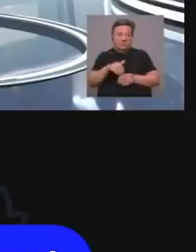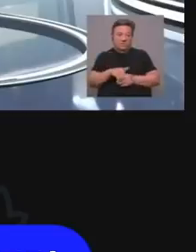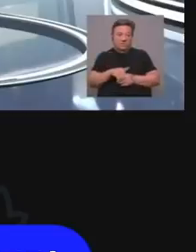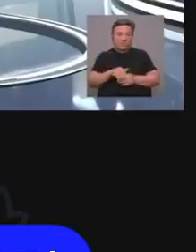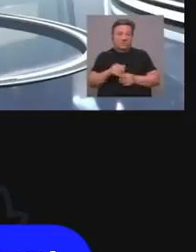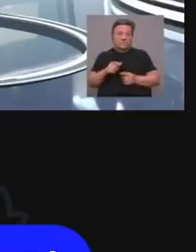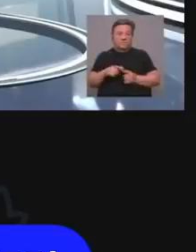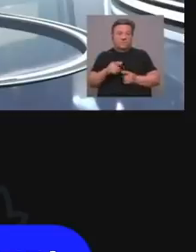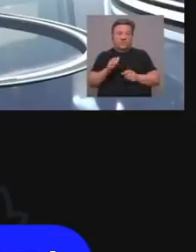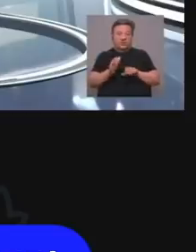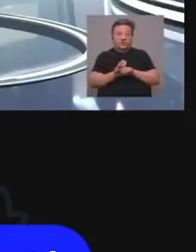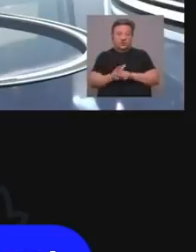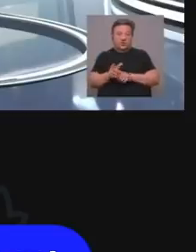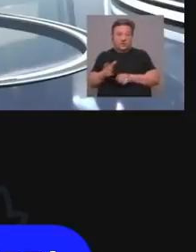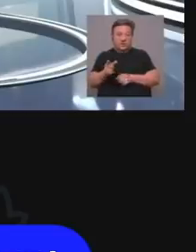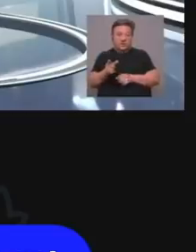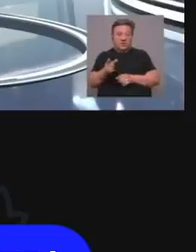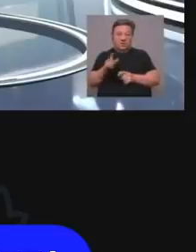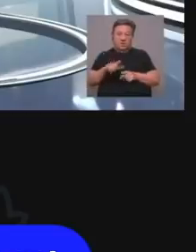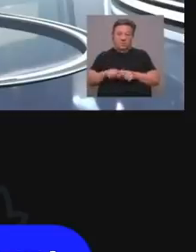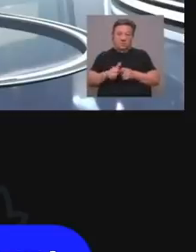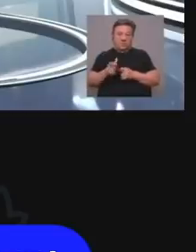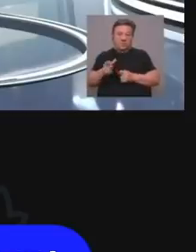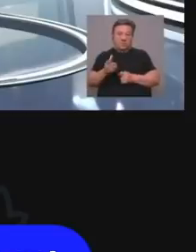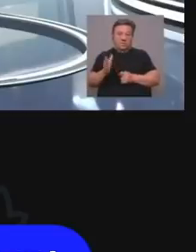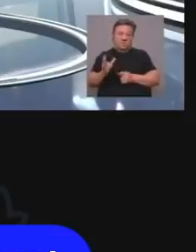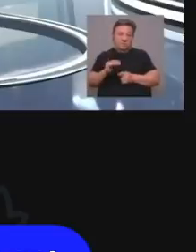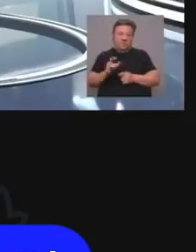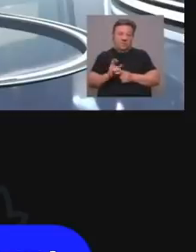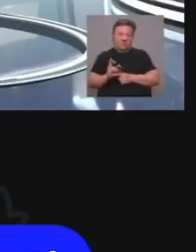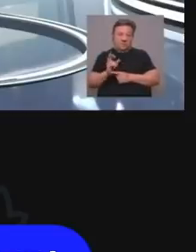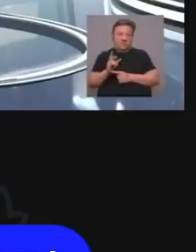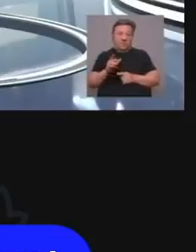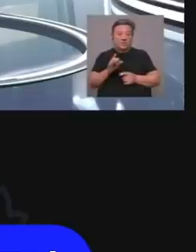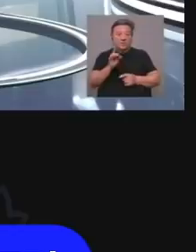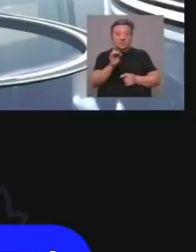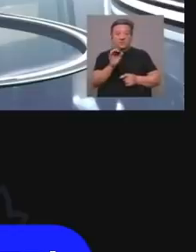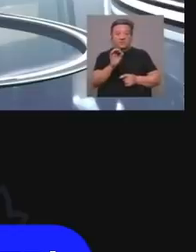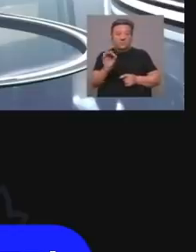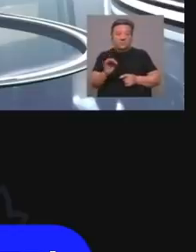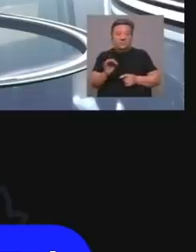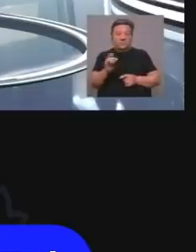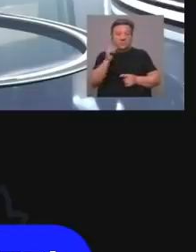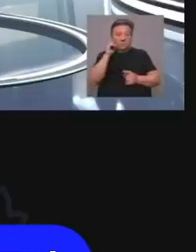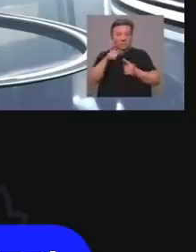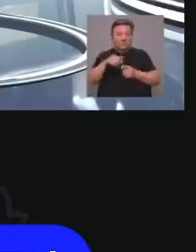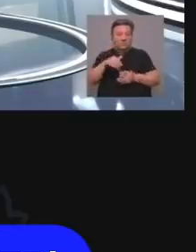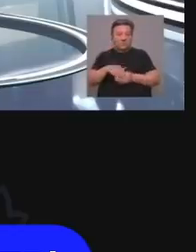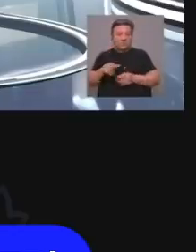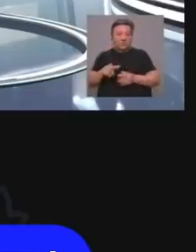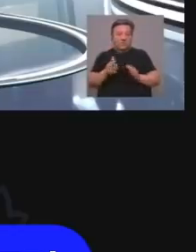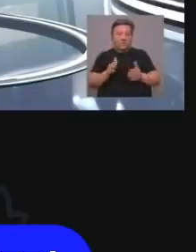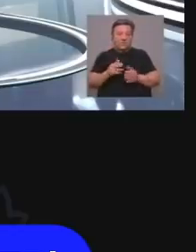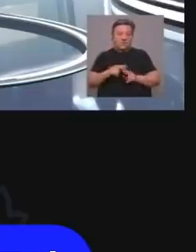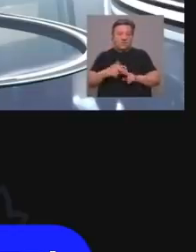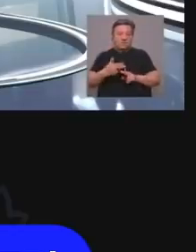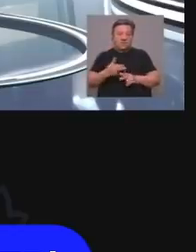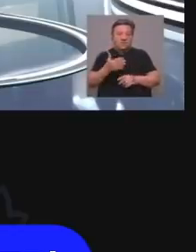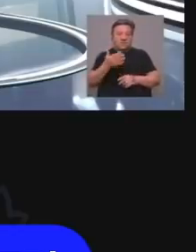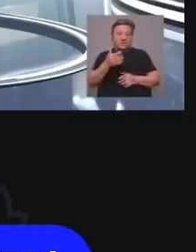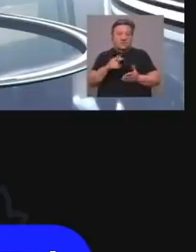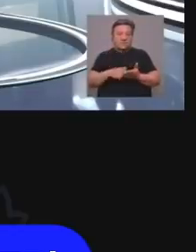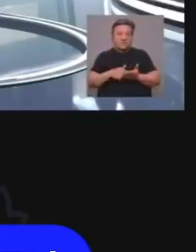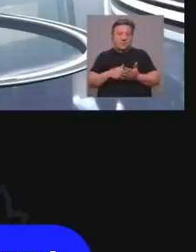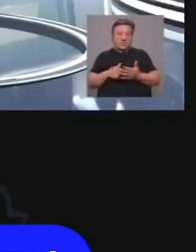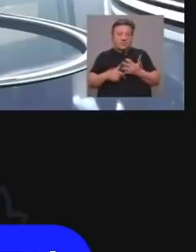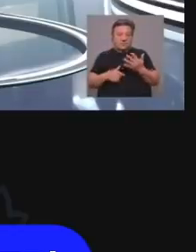pelo menos nas sondagens apoiar aquele grande primeiro-ministro que vai só vai sair daqui para ir